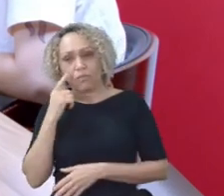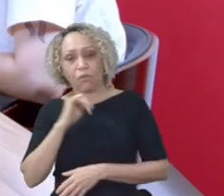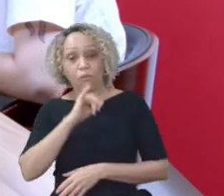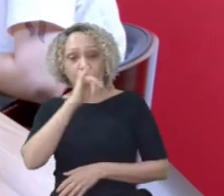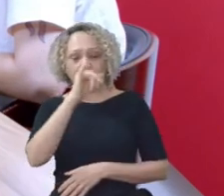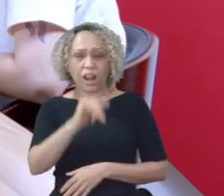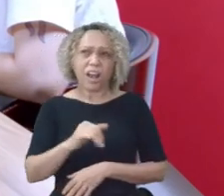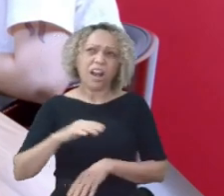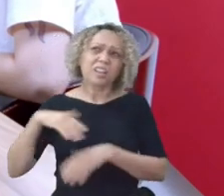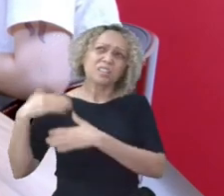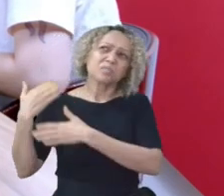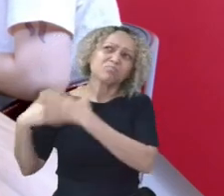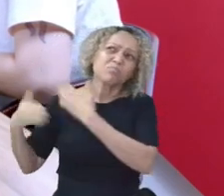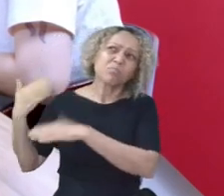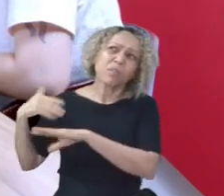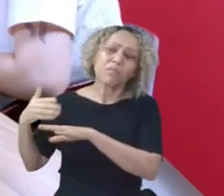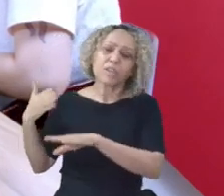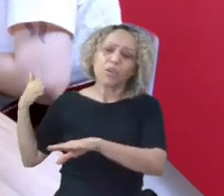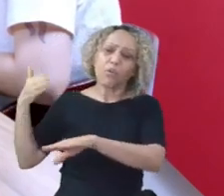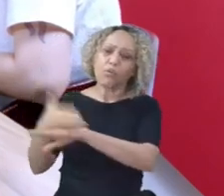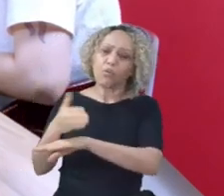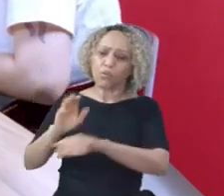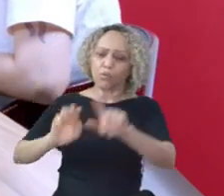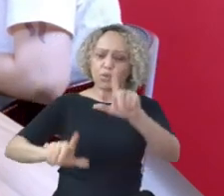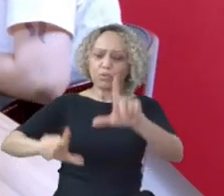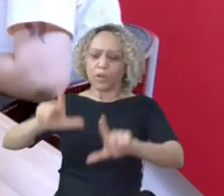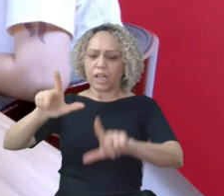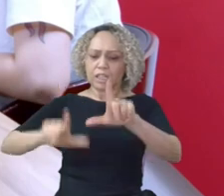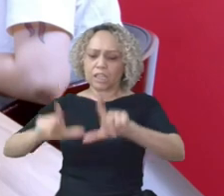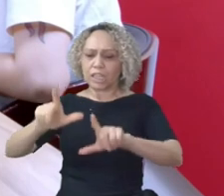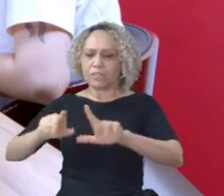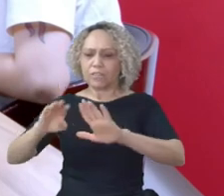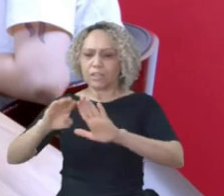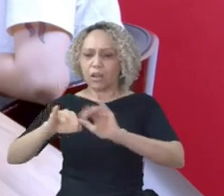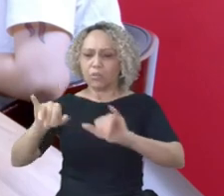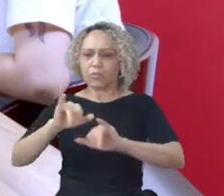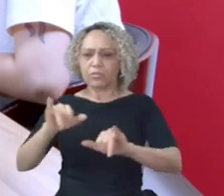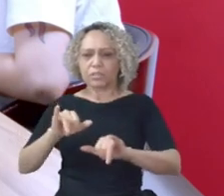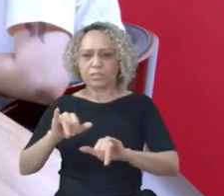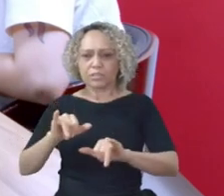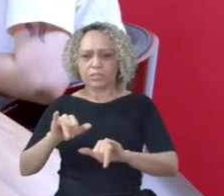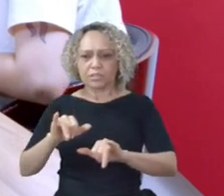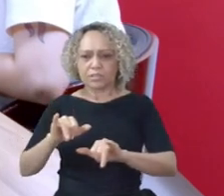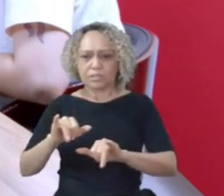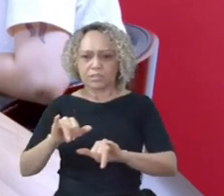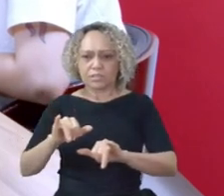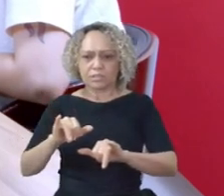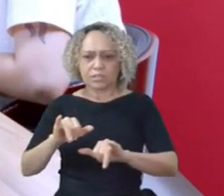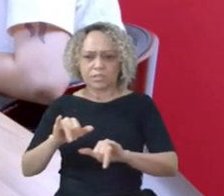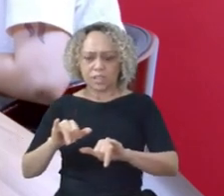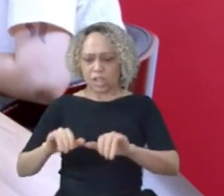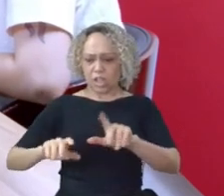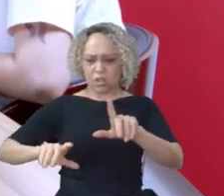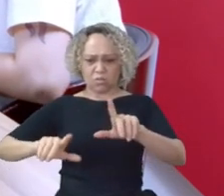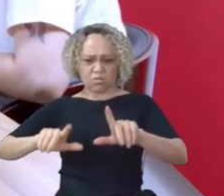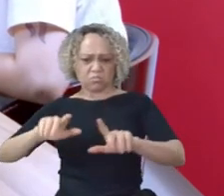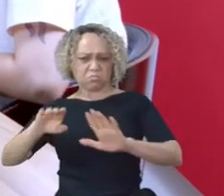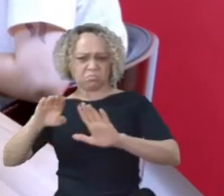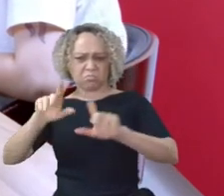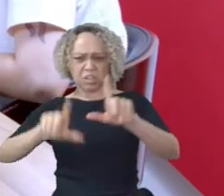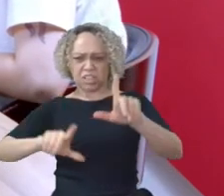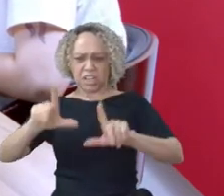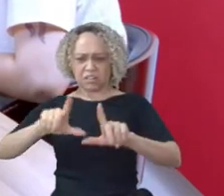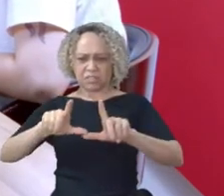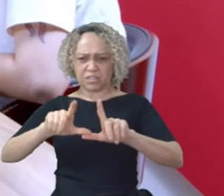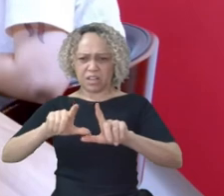TV, né? E aí, nesse programa de TV, eu fui muito animado, é um programa de TV grande, bastante,